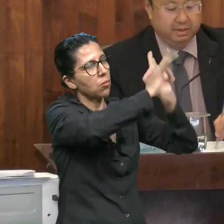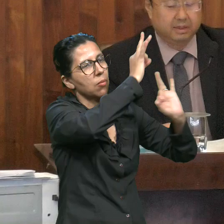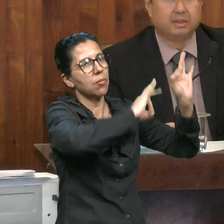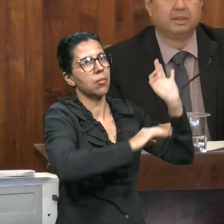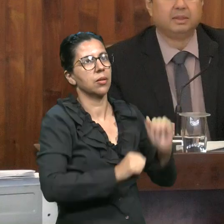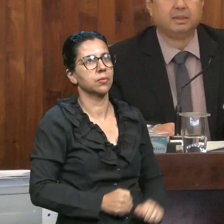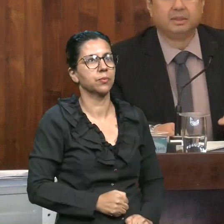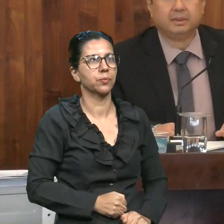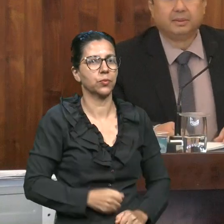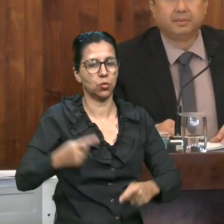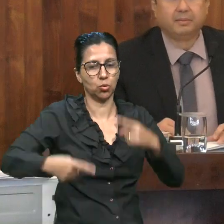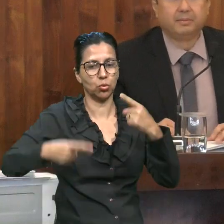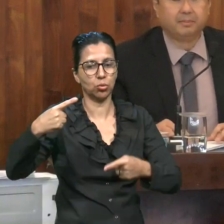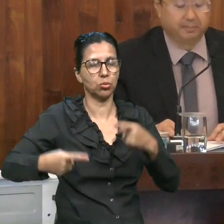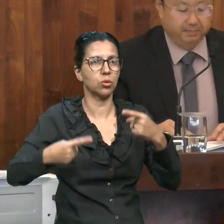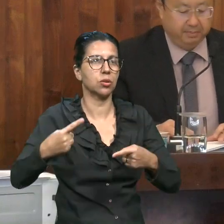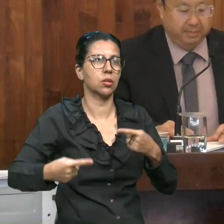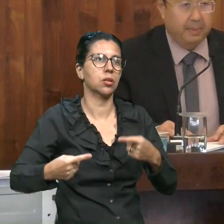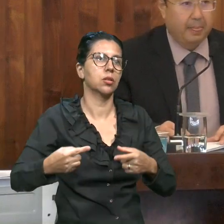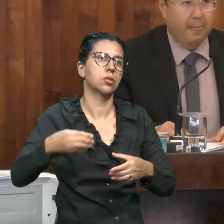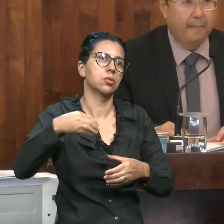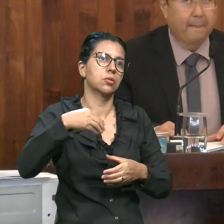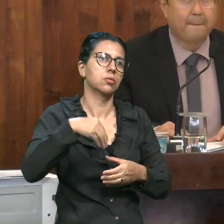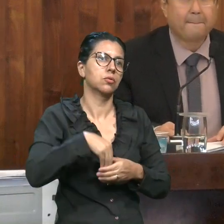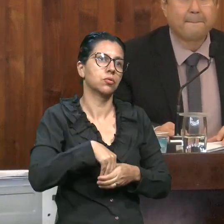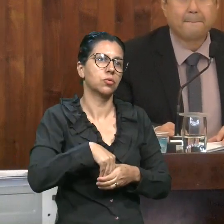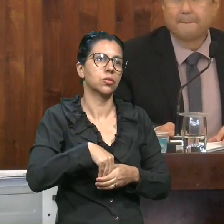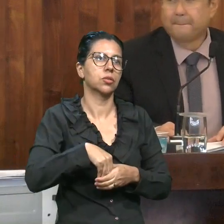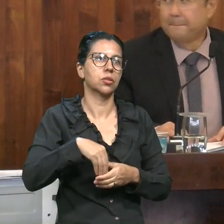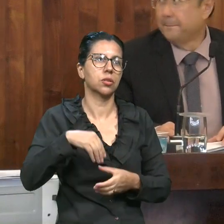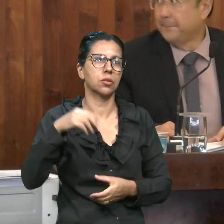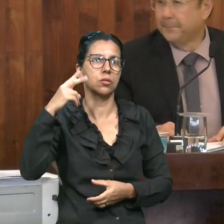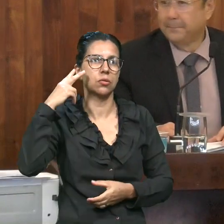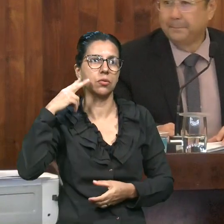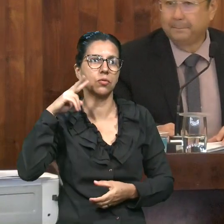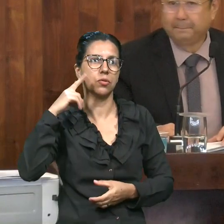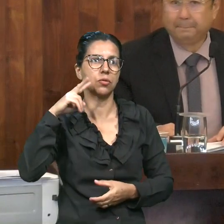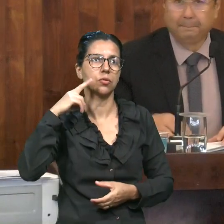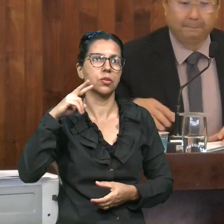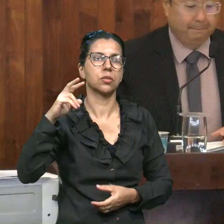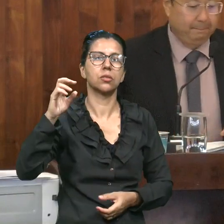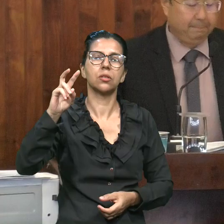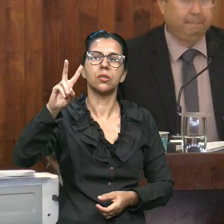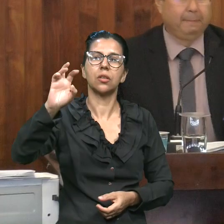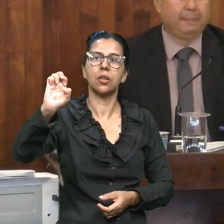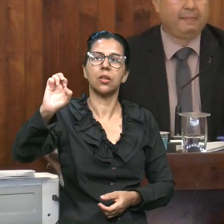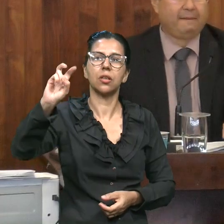Em discussão, requerimento, que seu autor, vereador Evandro Galete, que na forma regimental dispõe de 5 minutos.